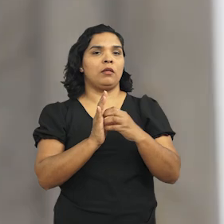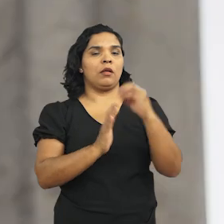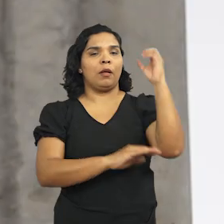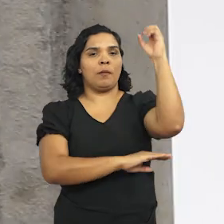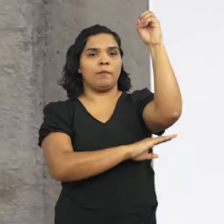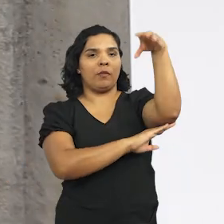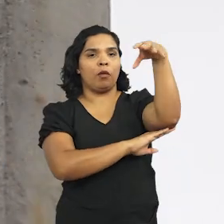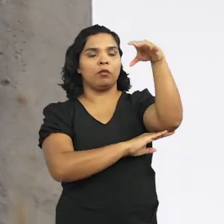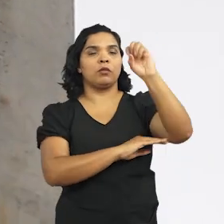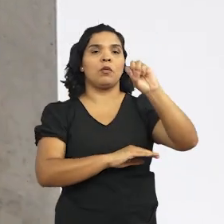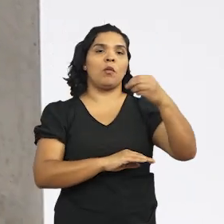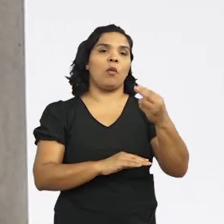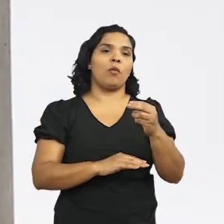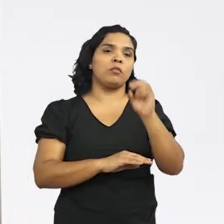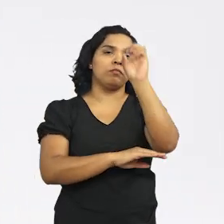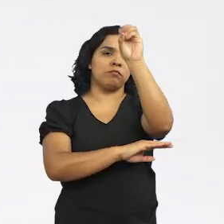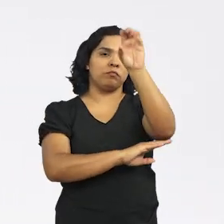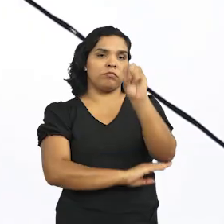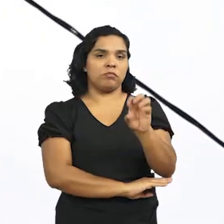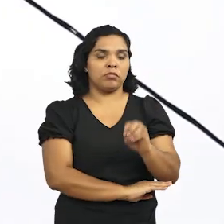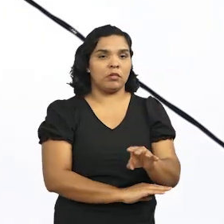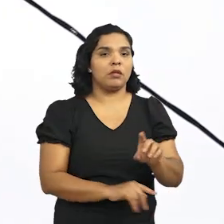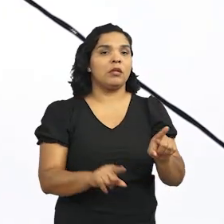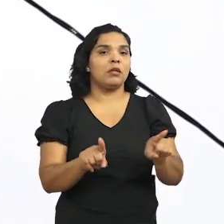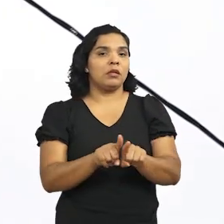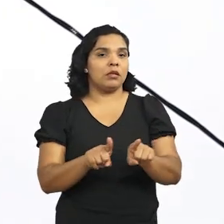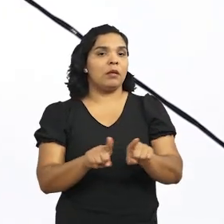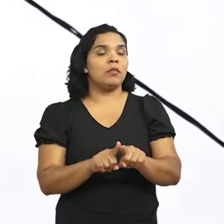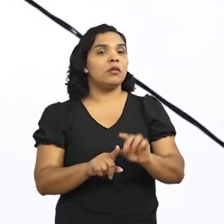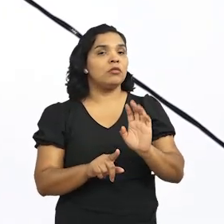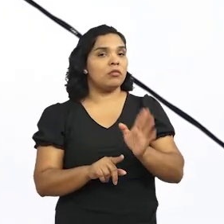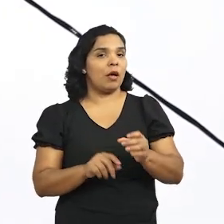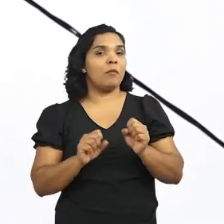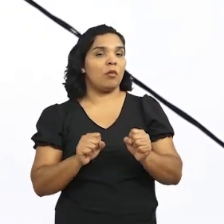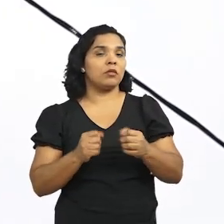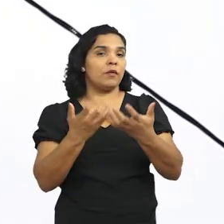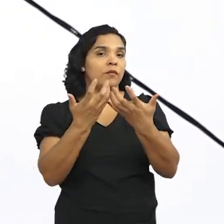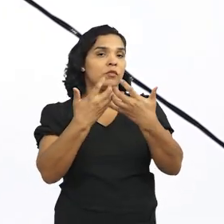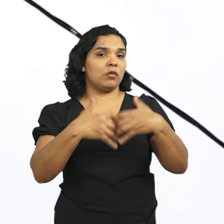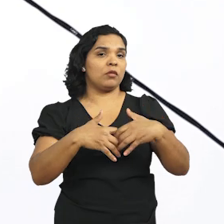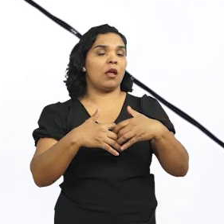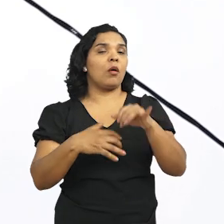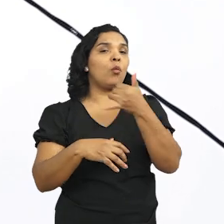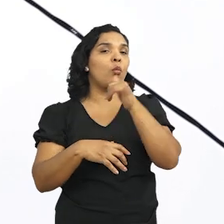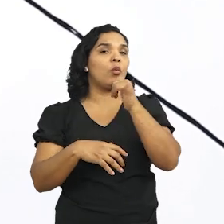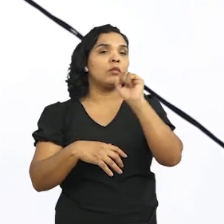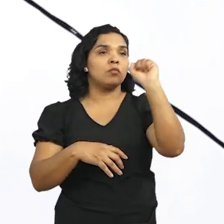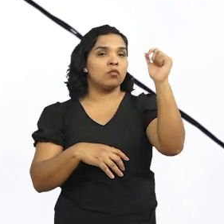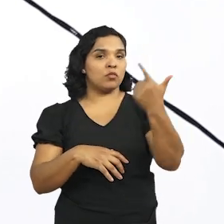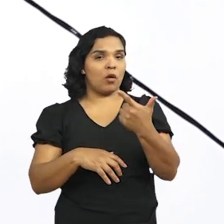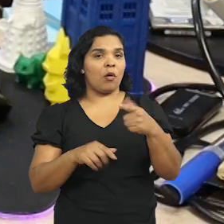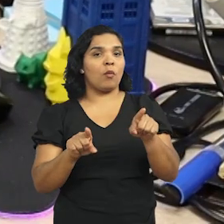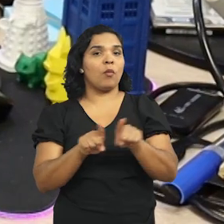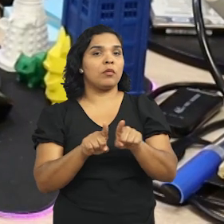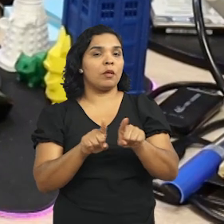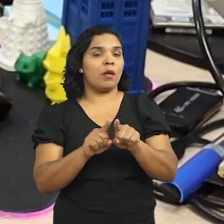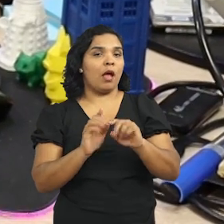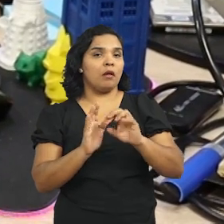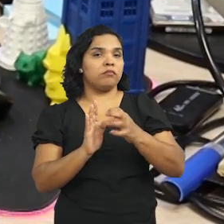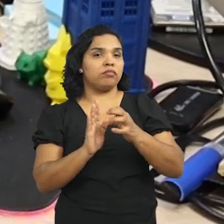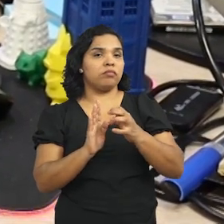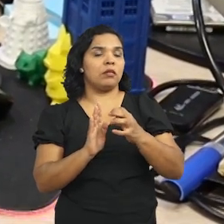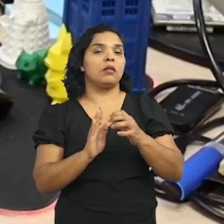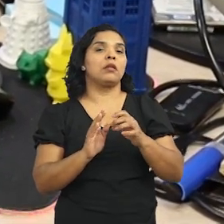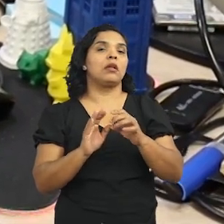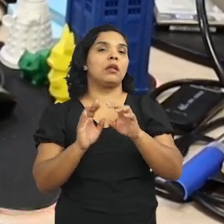em postes de energia ou sinalização. E já nasceu moderno, autossuficiente, já que pode funcionar com energia solar. E tem